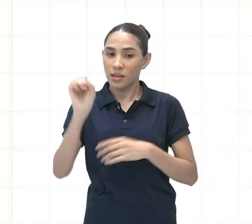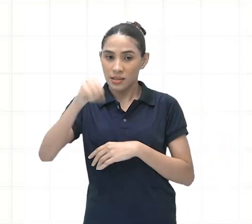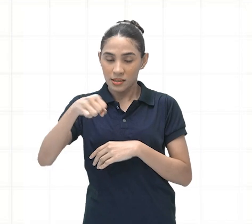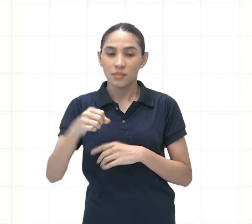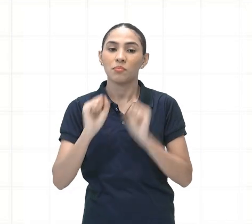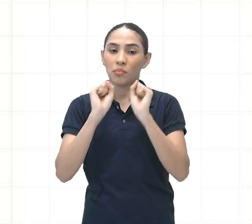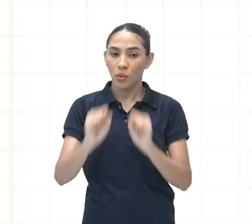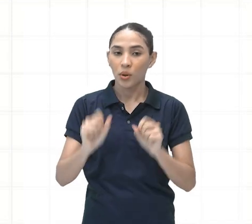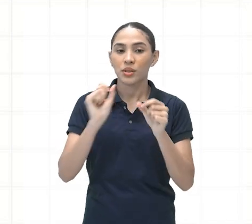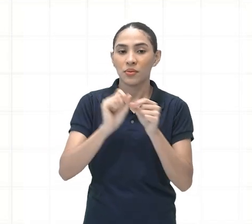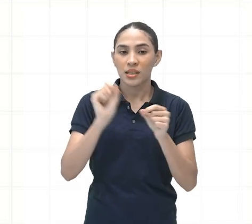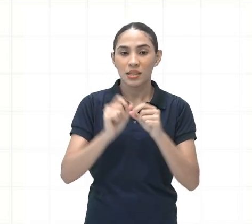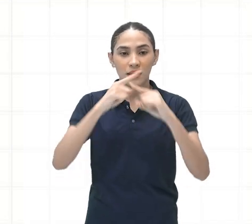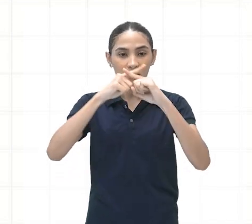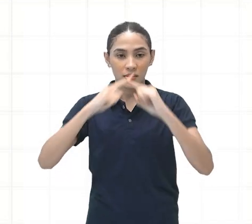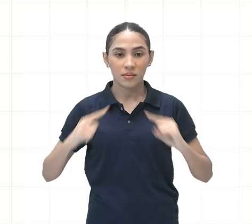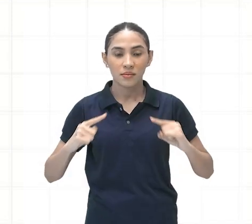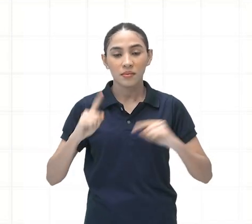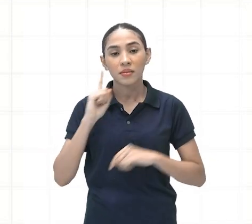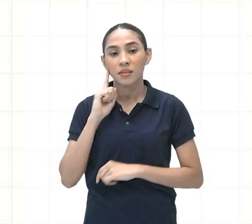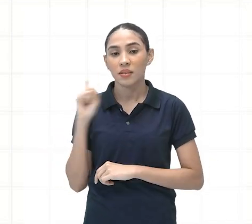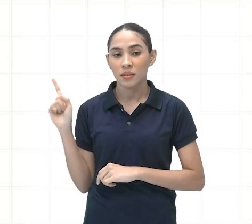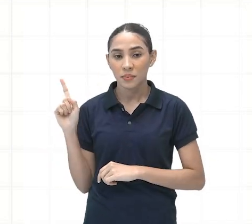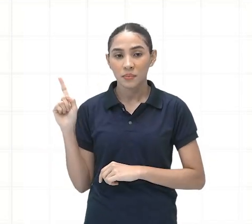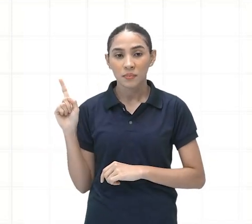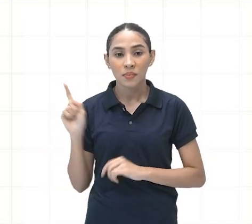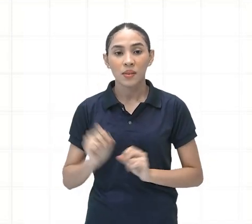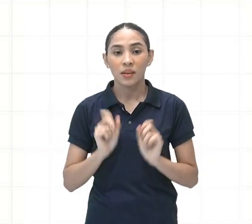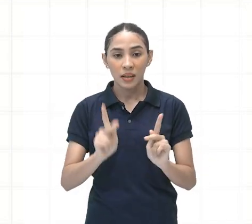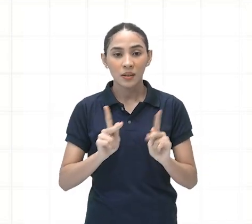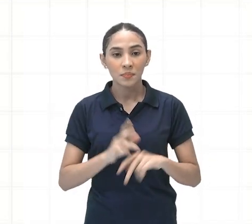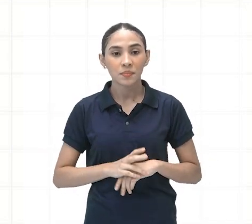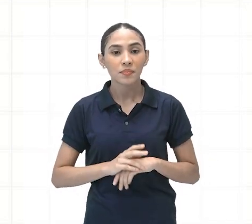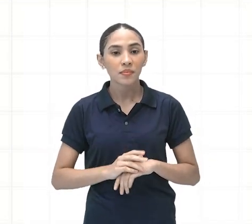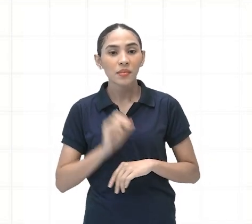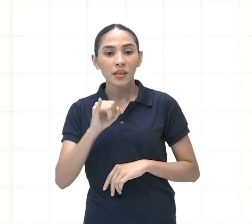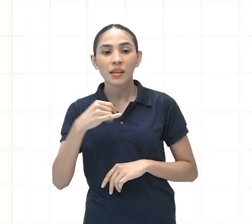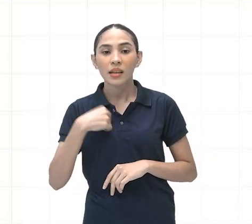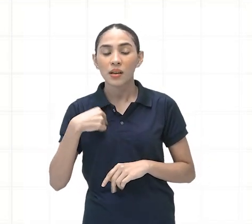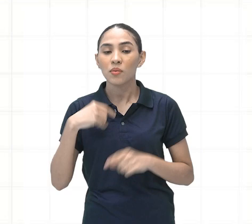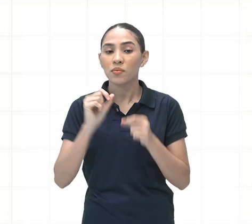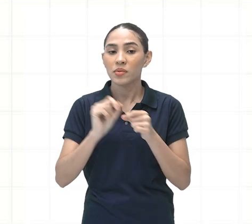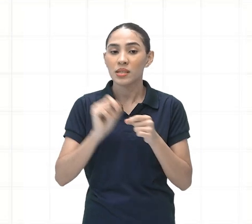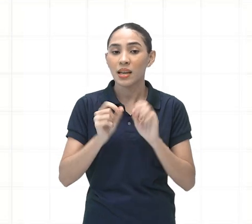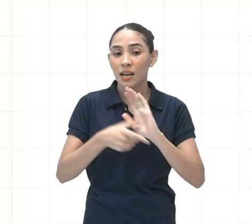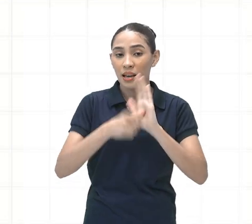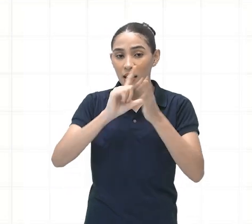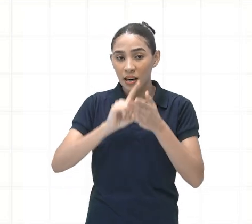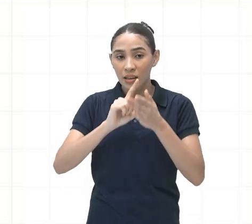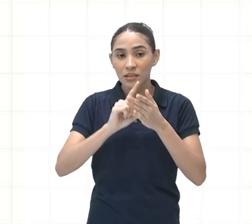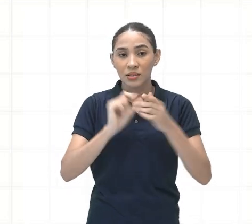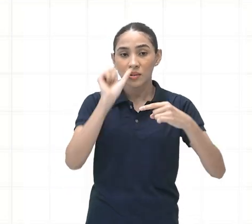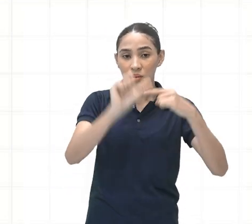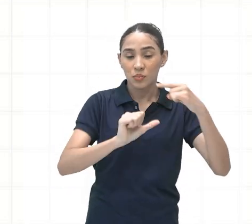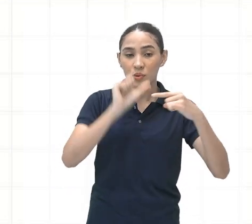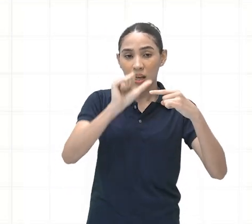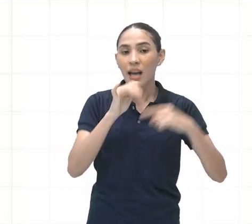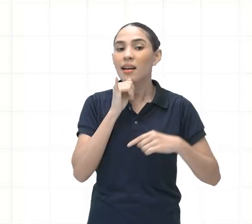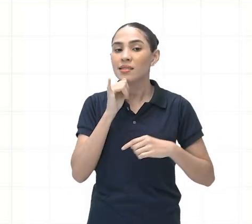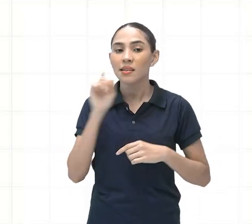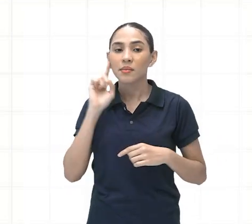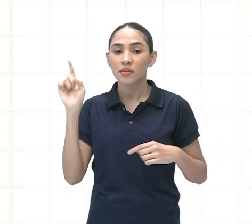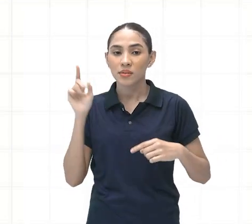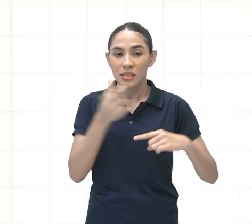posso fazer o produto do meio pelos extremos, certo? Se eu fizesse, antes de inverter, se eu fizesse aqui, ó,